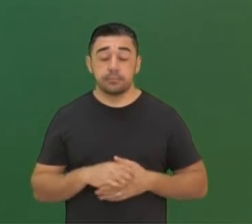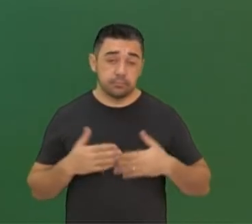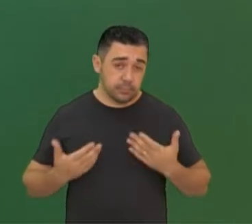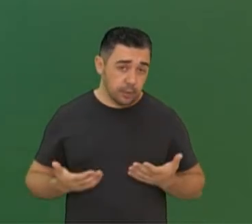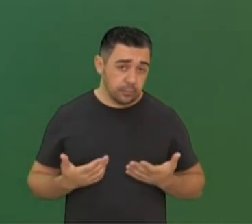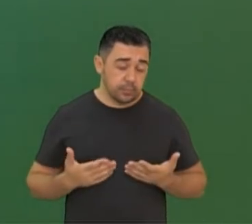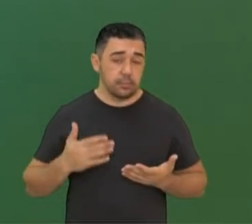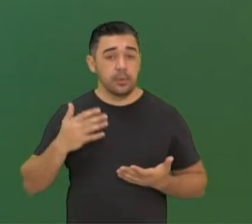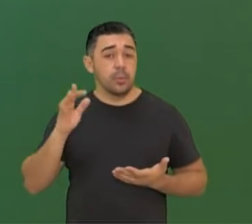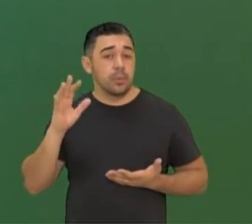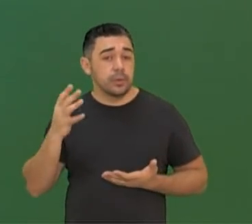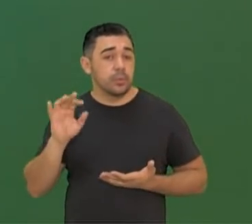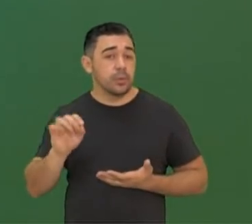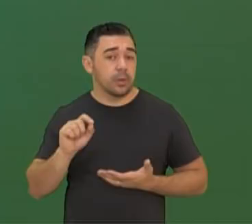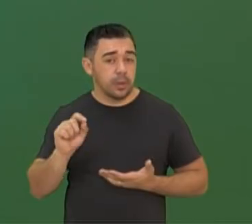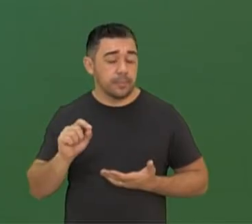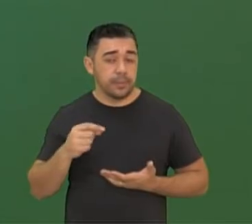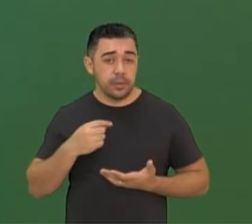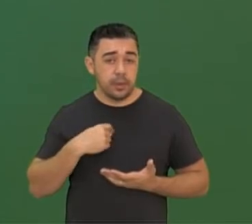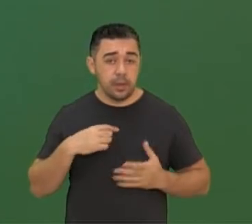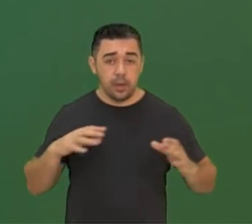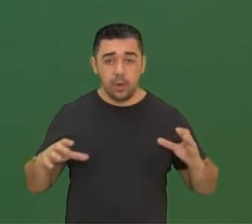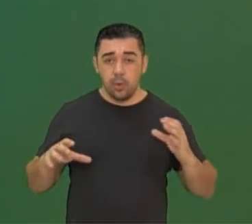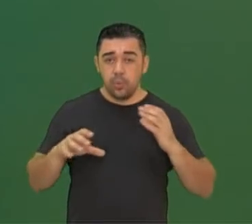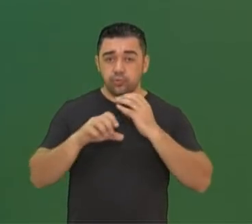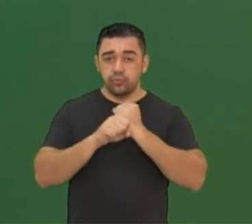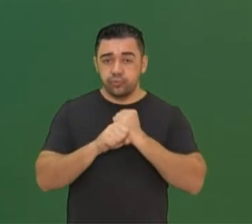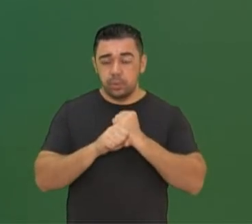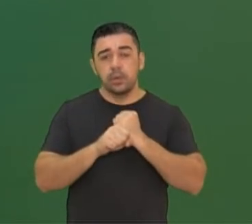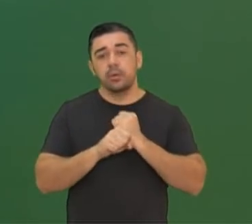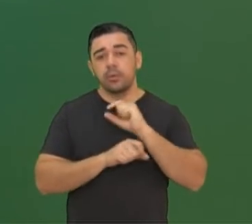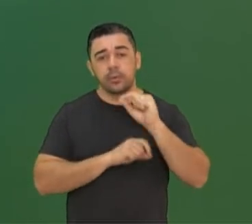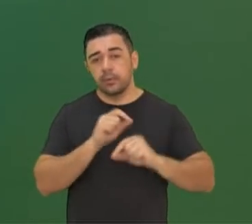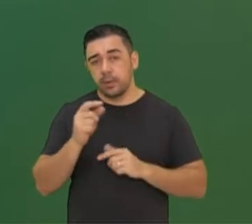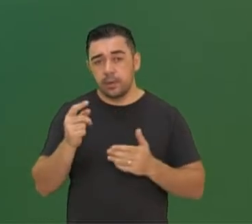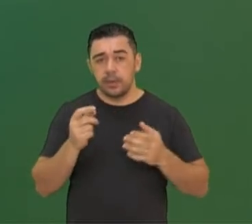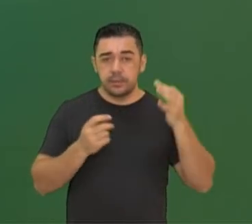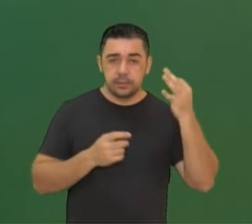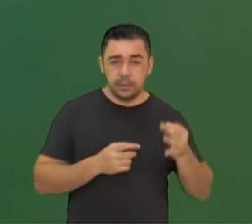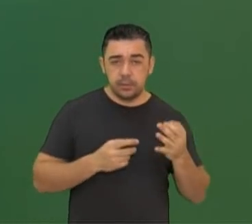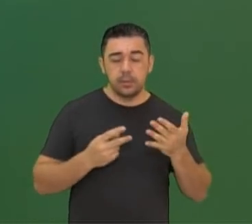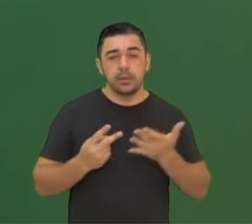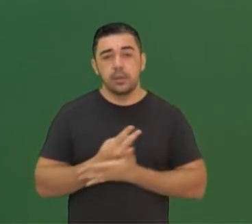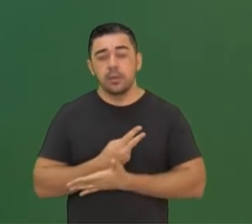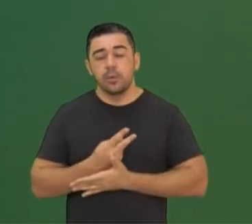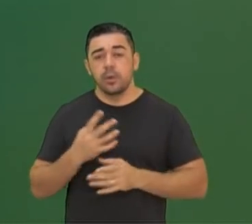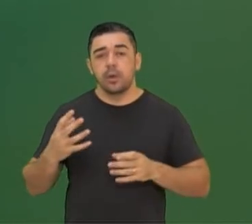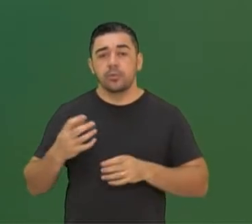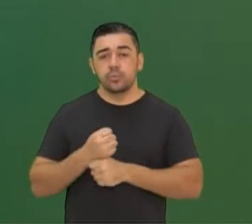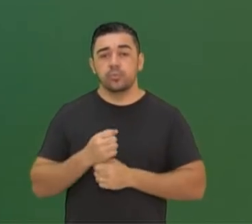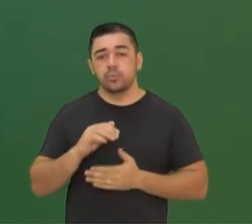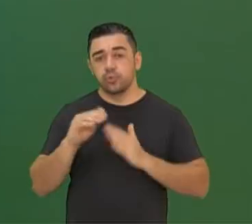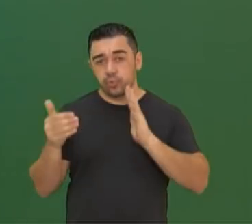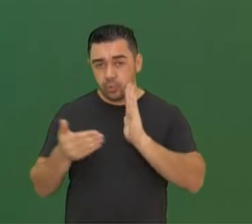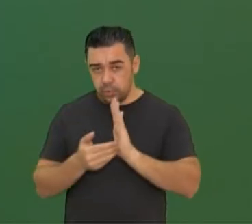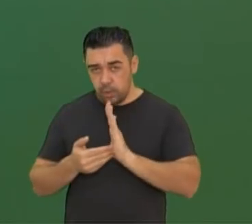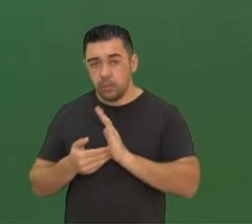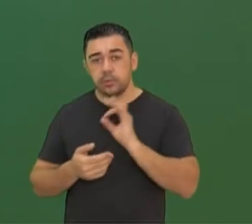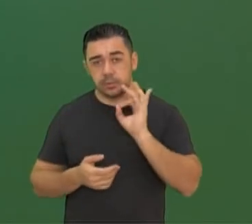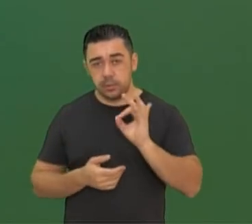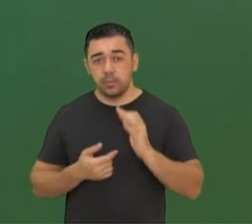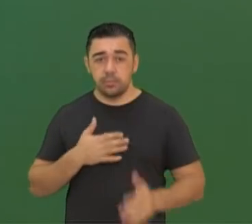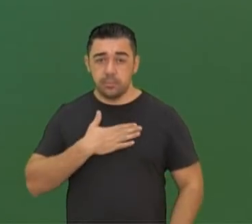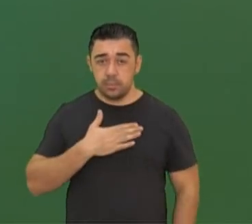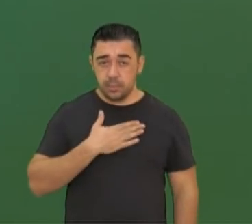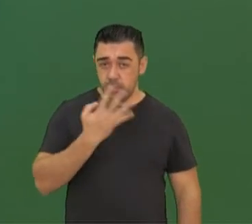Bom, e aí, o que acontece? Quando eu juntar os acertos e os erros, o que vai acontecer? Eu vou ter o total da nota, que